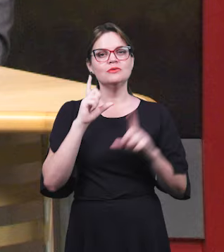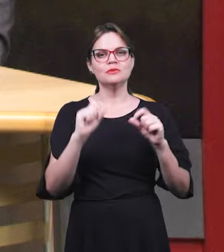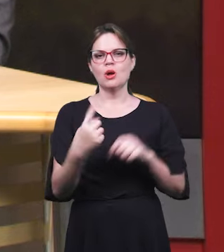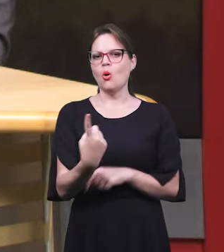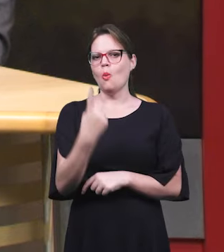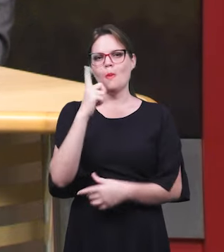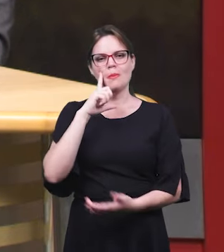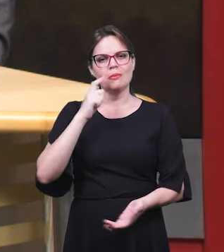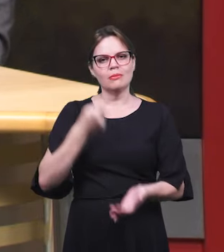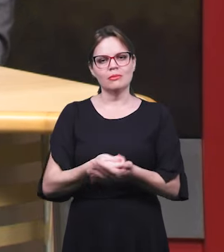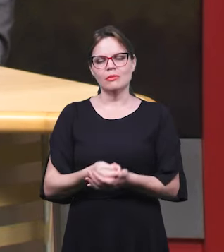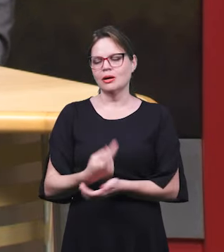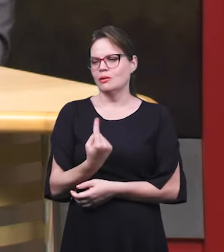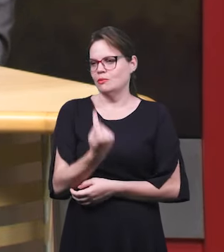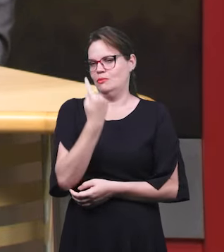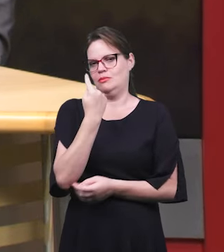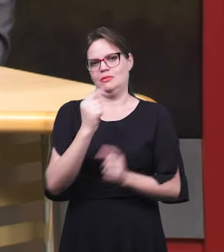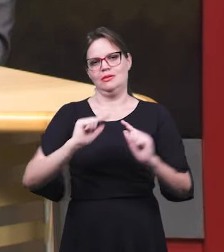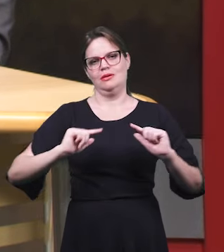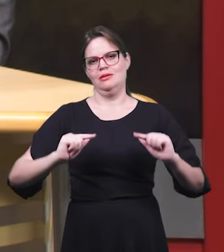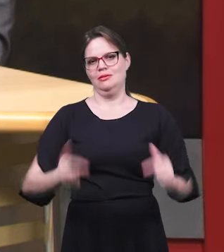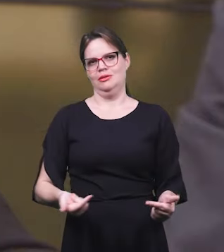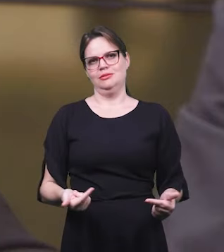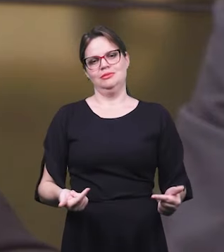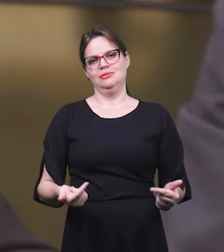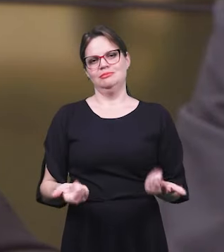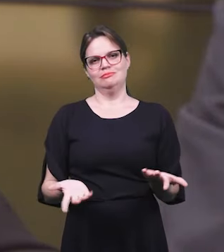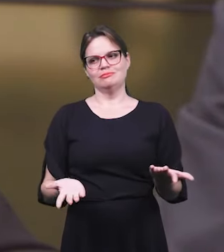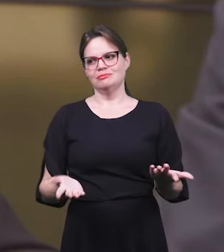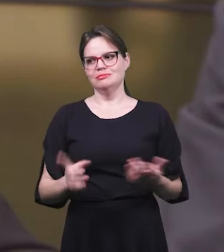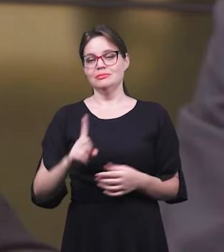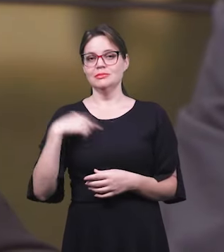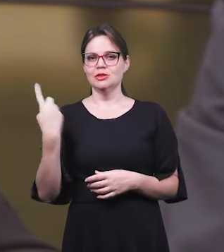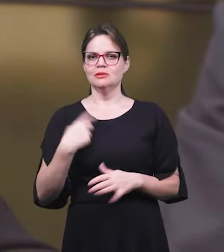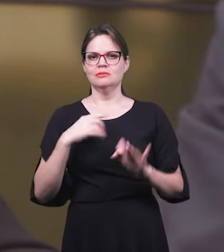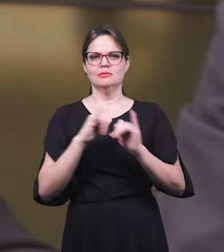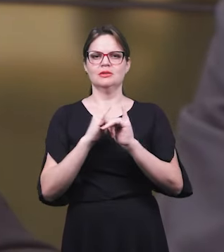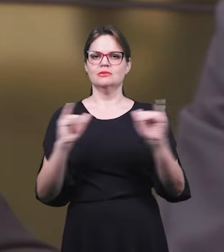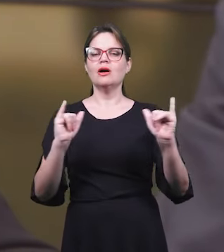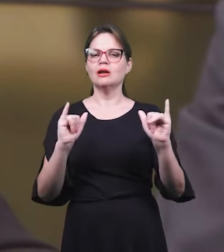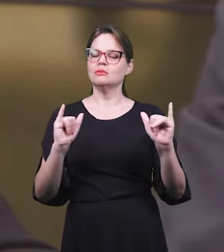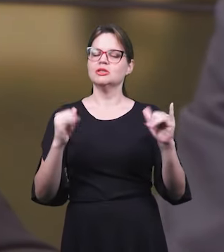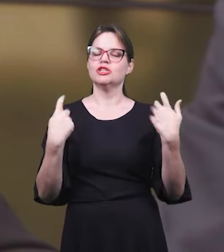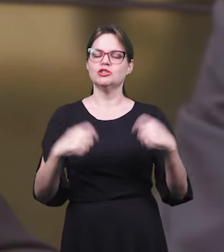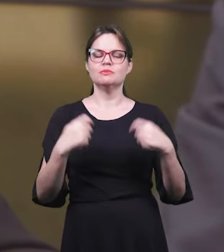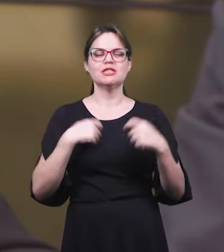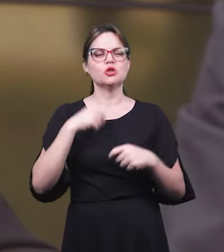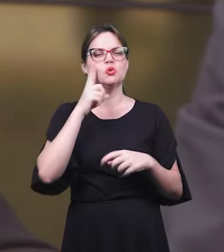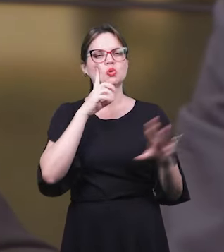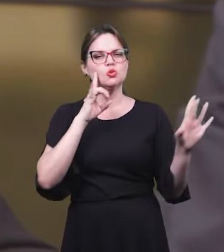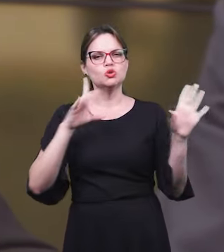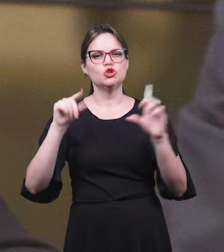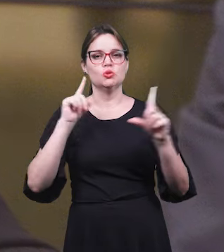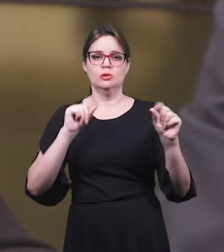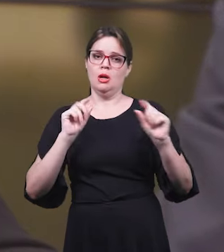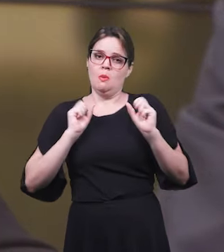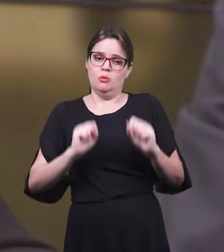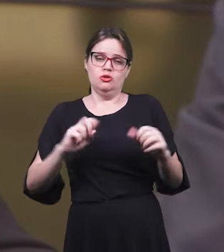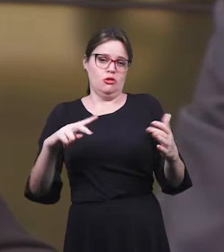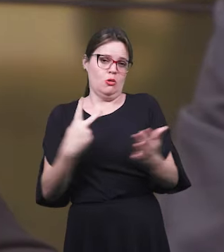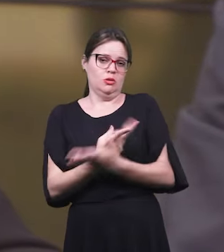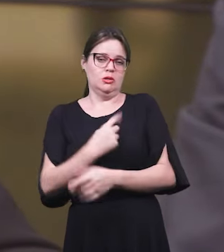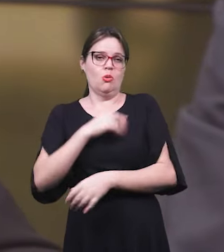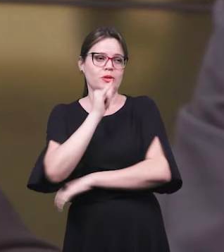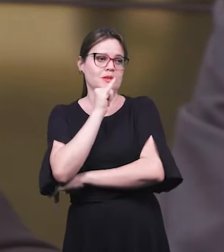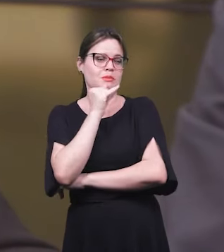atitude, né, uma decisão, uma atitude, o que gera. Por isso que nós falamos, quando nós falamos, só falamos de escolha, né? Isso. Ela podia ter